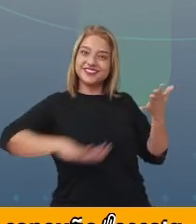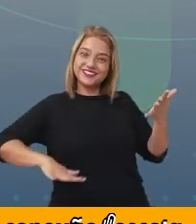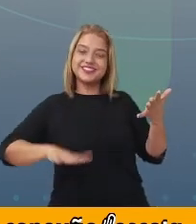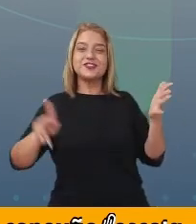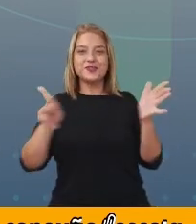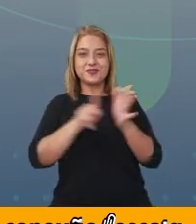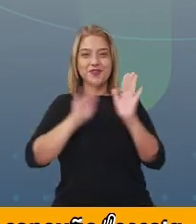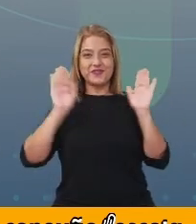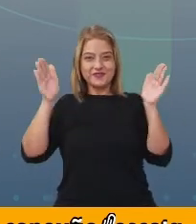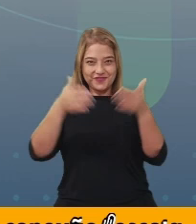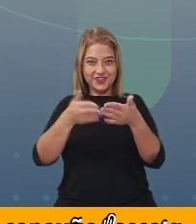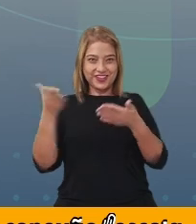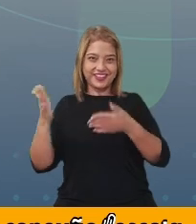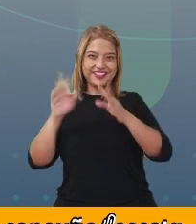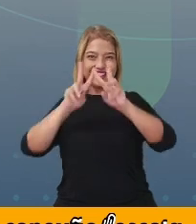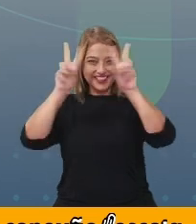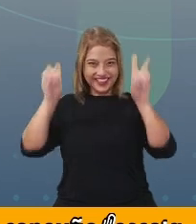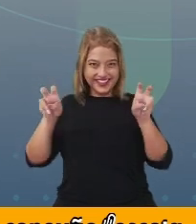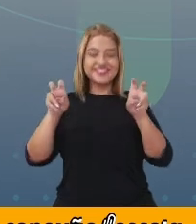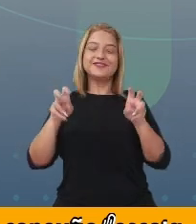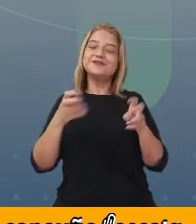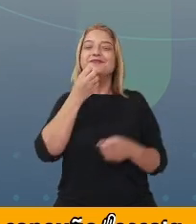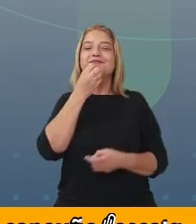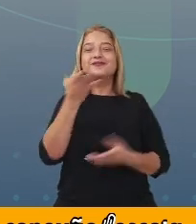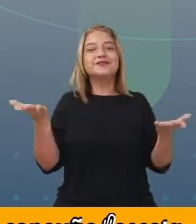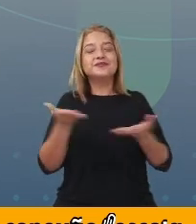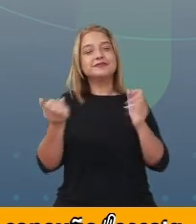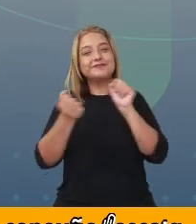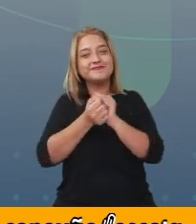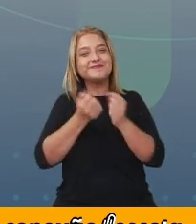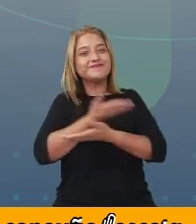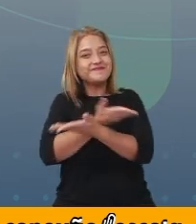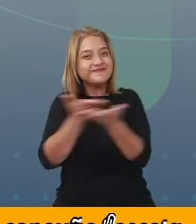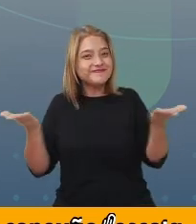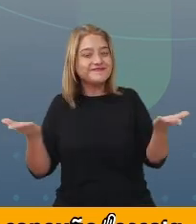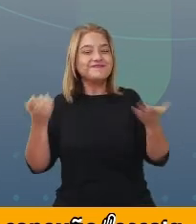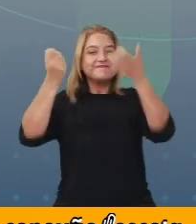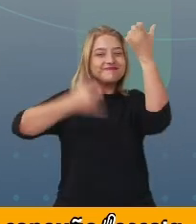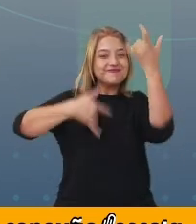esse tema. Foi muito bom estar aqui e falar